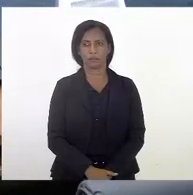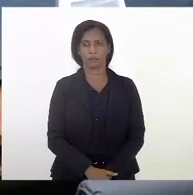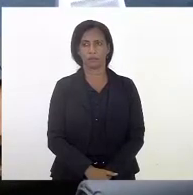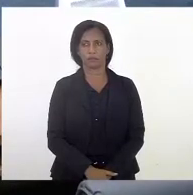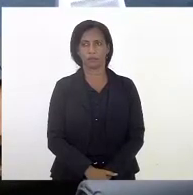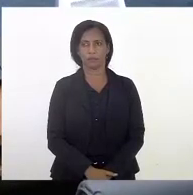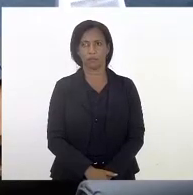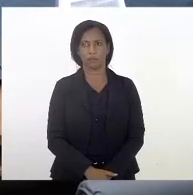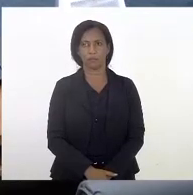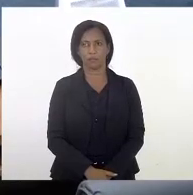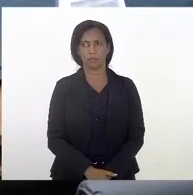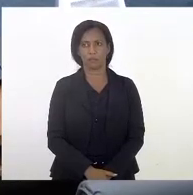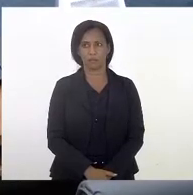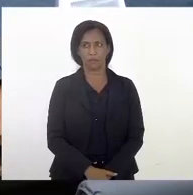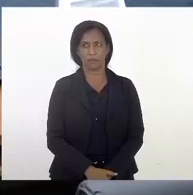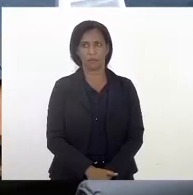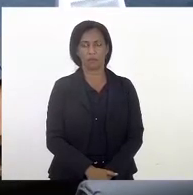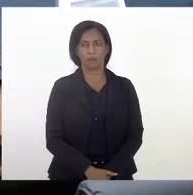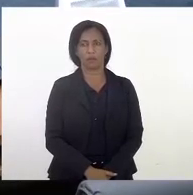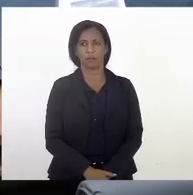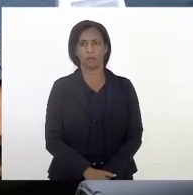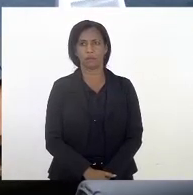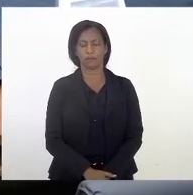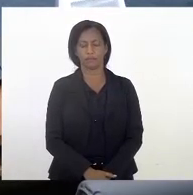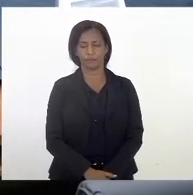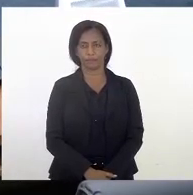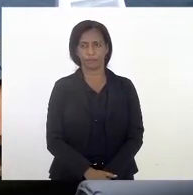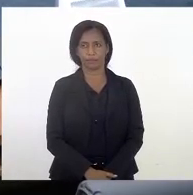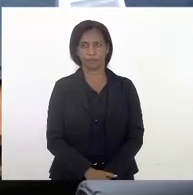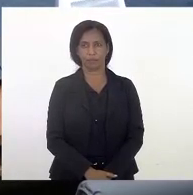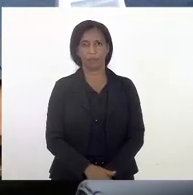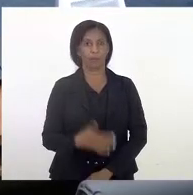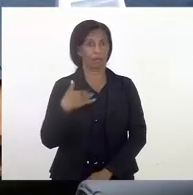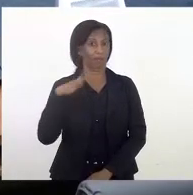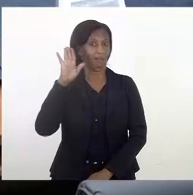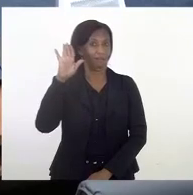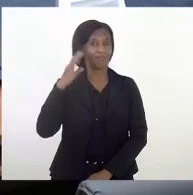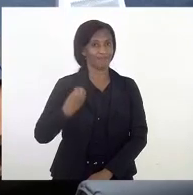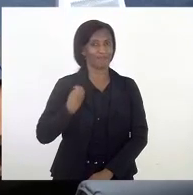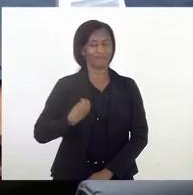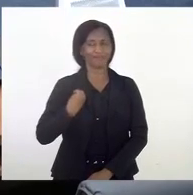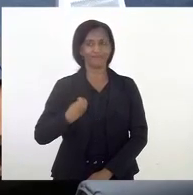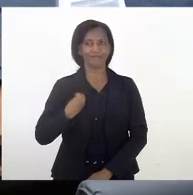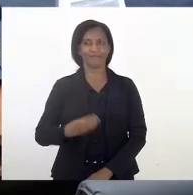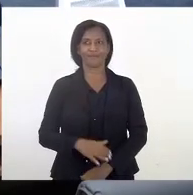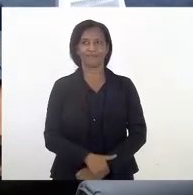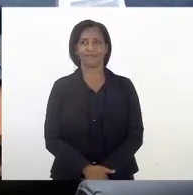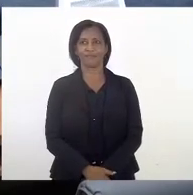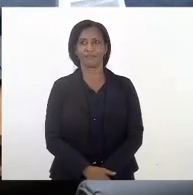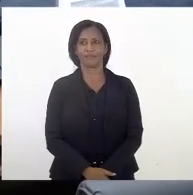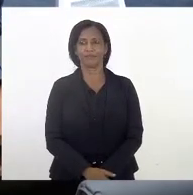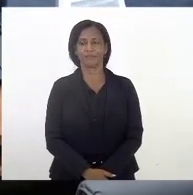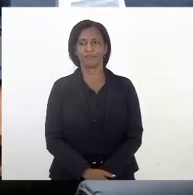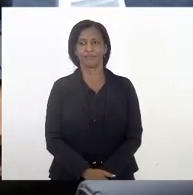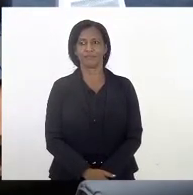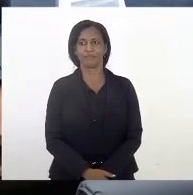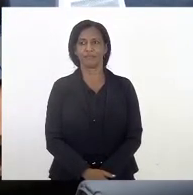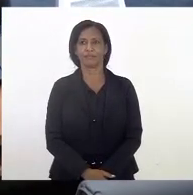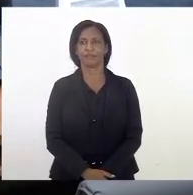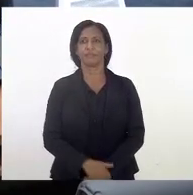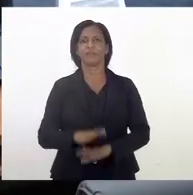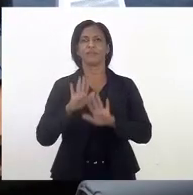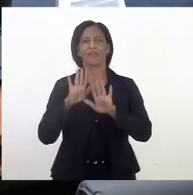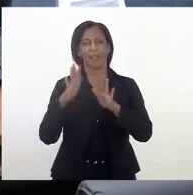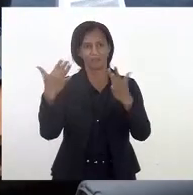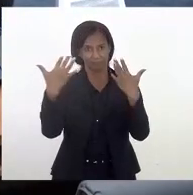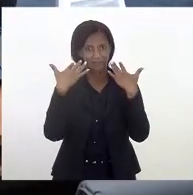bom então eu vou eu vou foi aloha do Flávio por favor me dê atenção